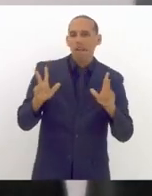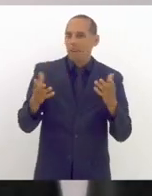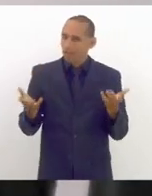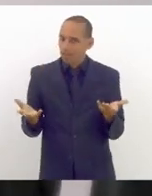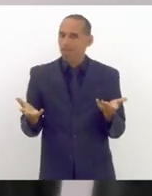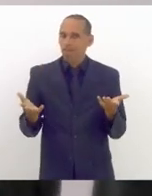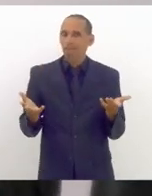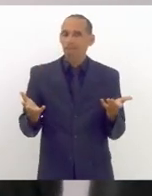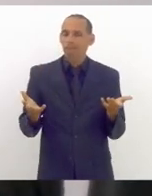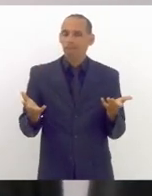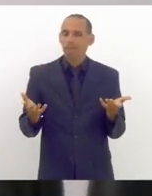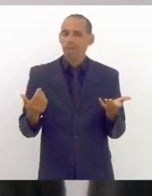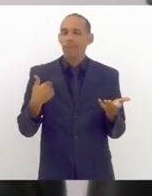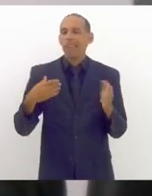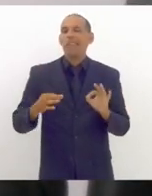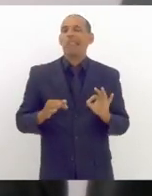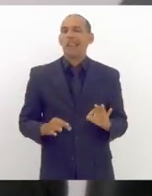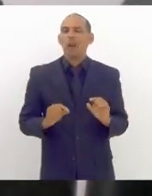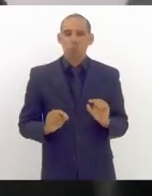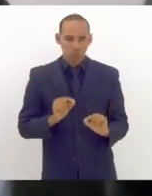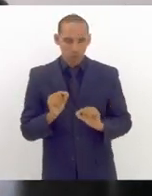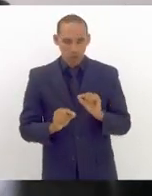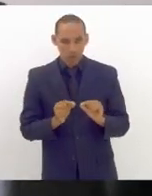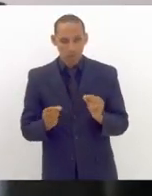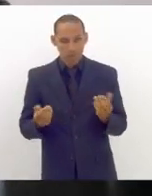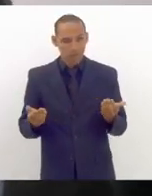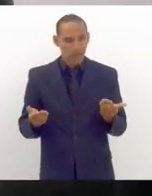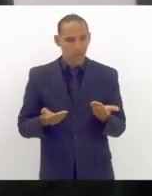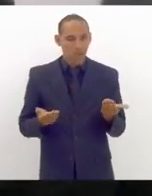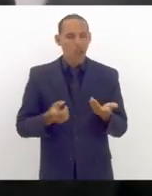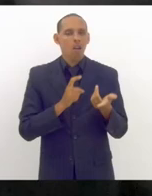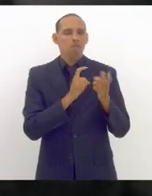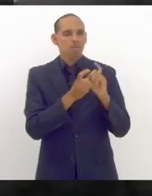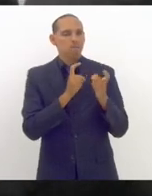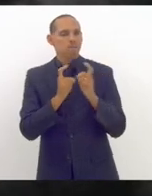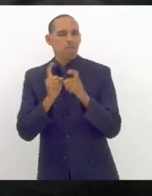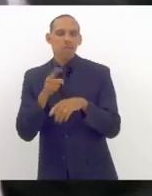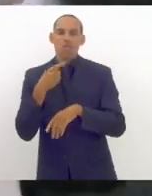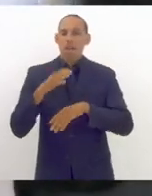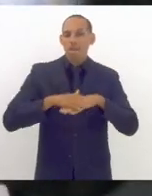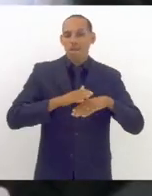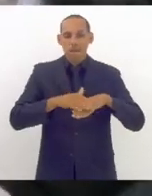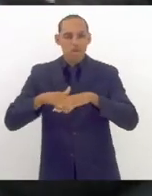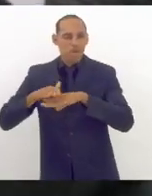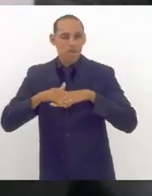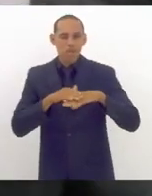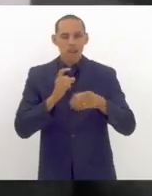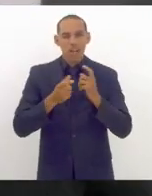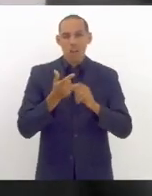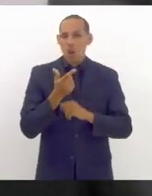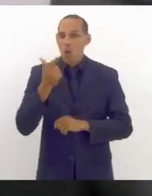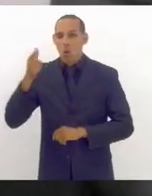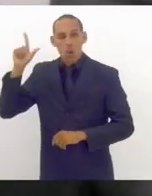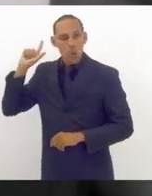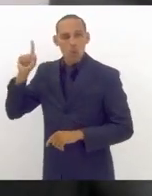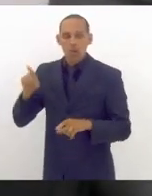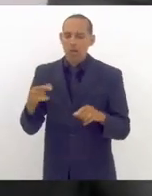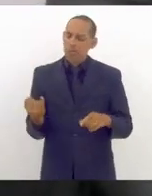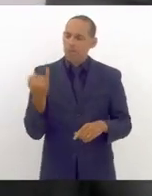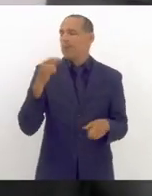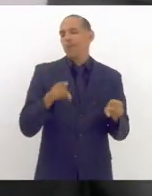e eu tenho certeza que agora com essas reuniões que nós estamos fazendo todas as outras foram importantes